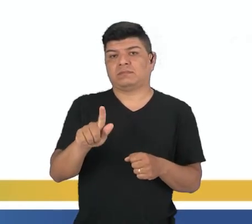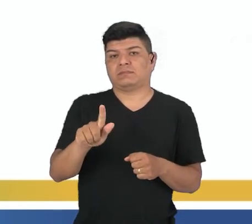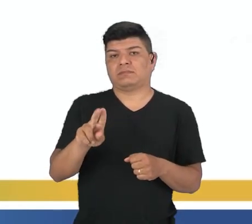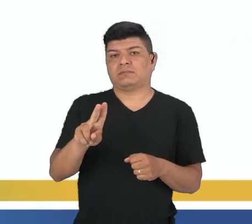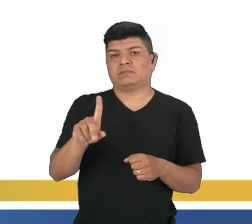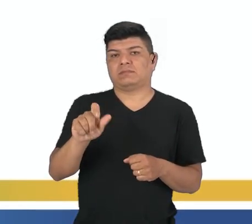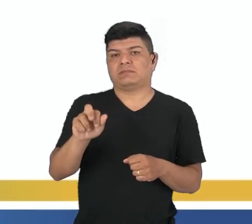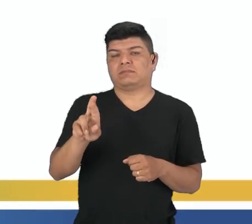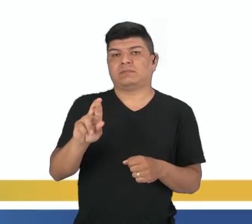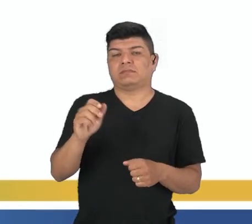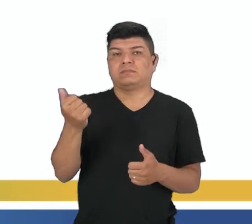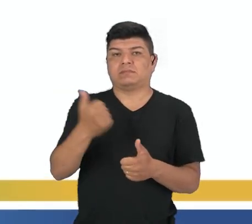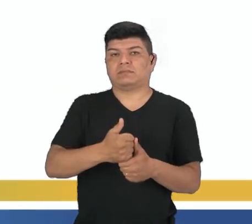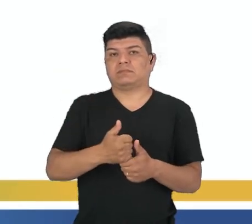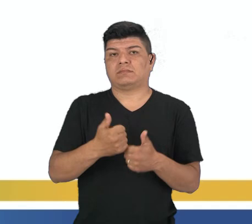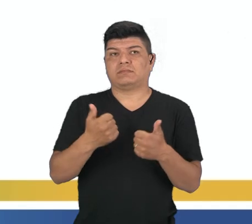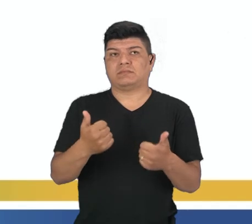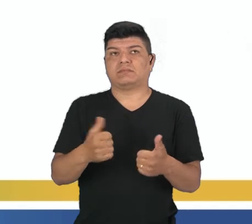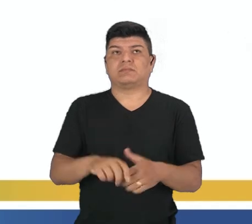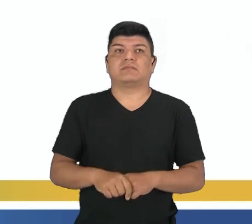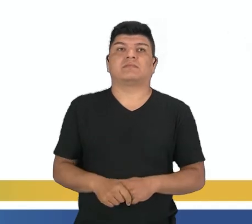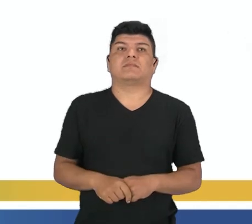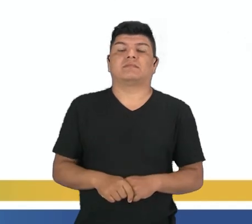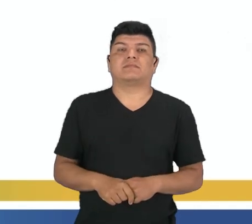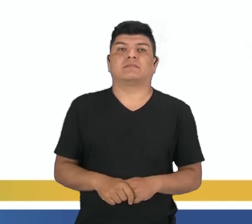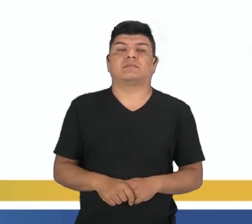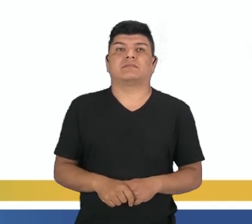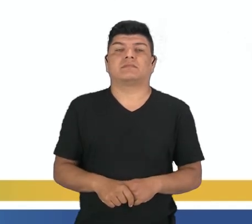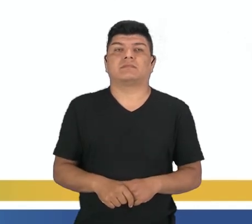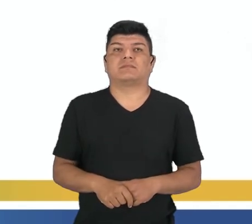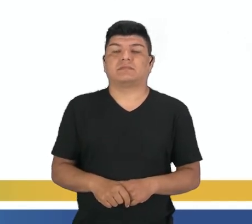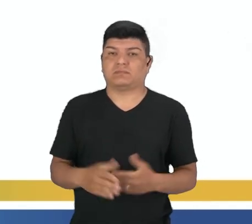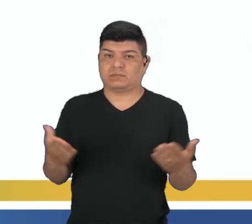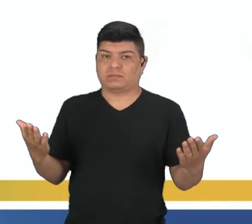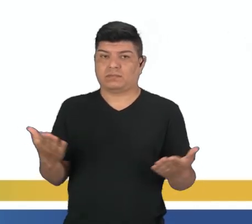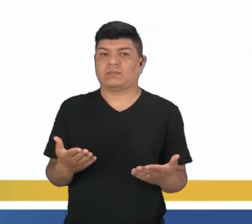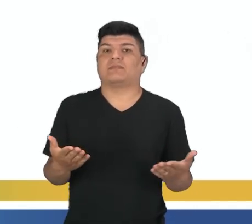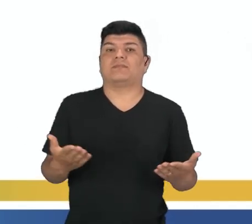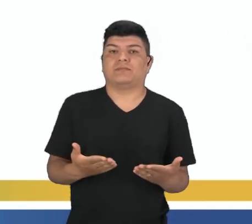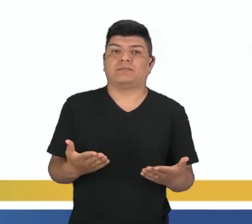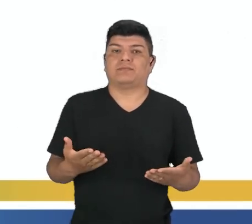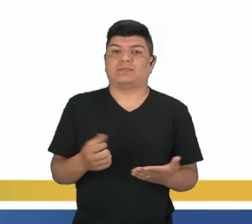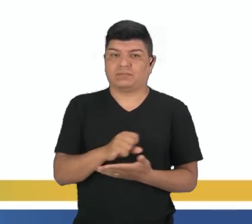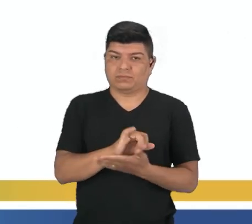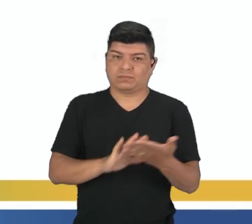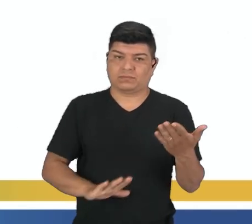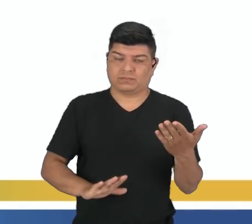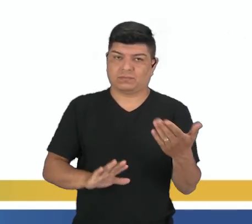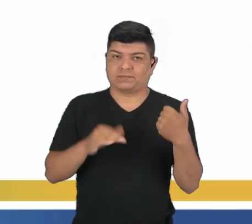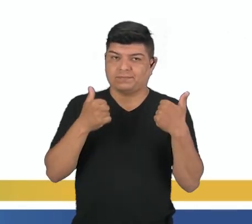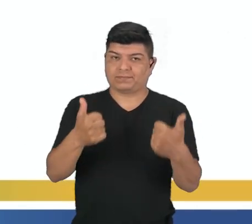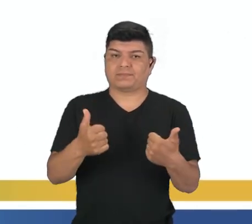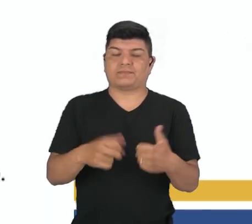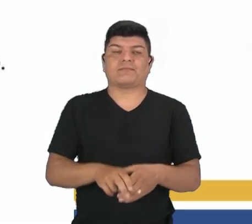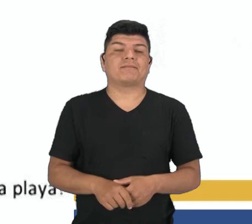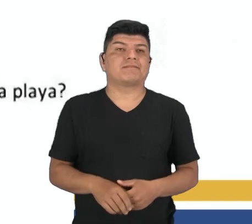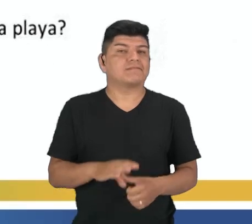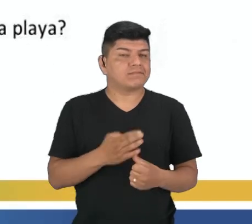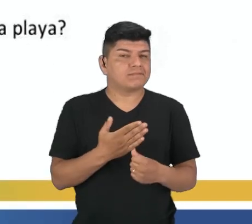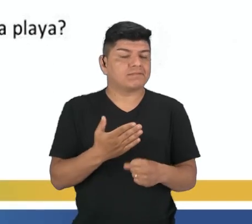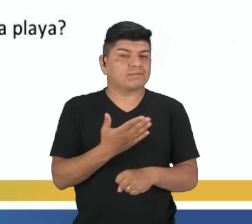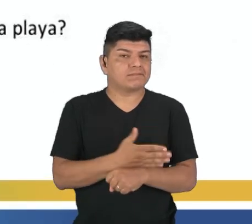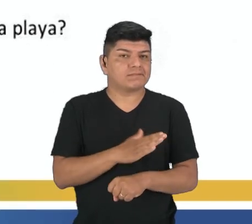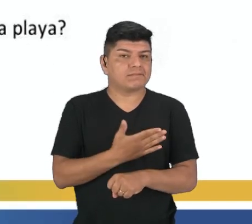manter o radical, trocar a desinência, tá, galera? Então vamos às nossas atividades práticas, né? Vamos